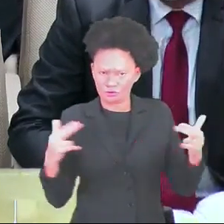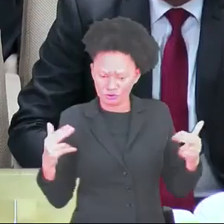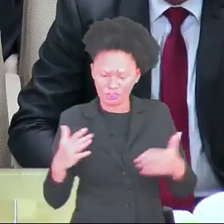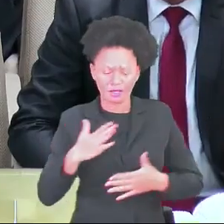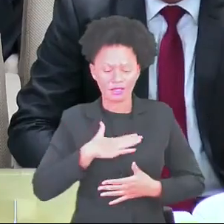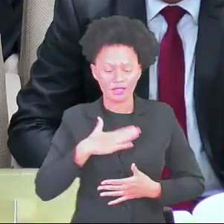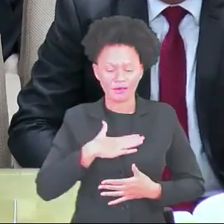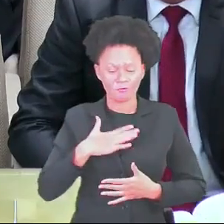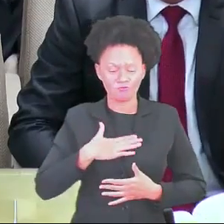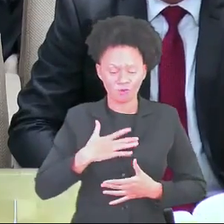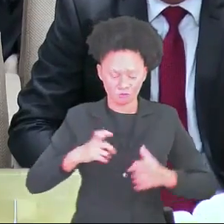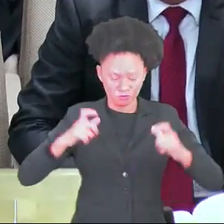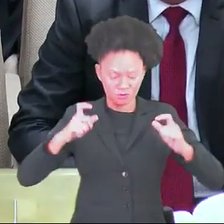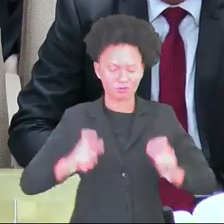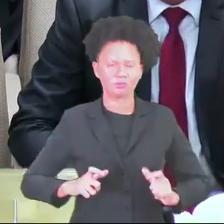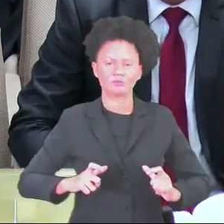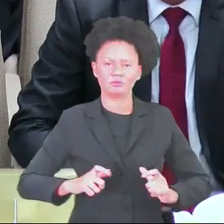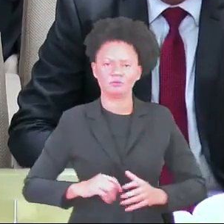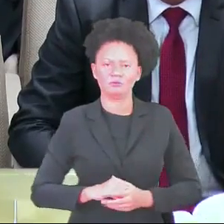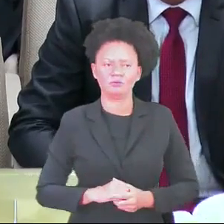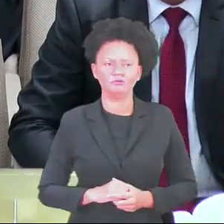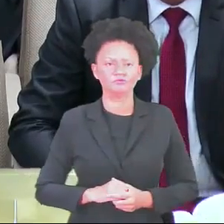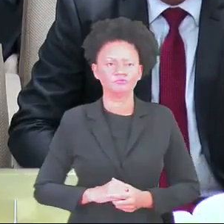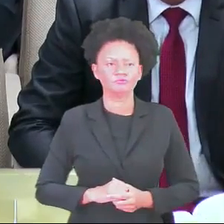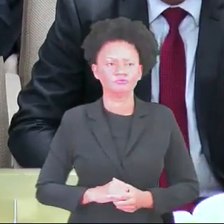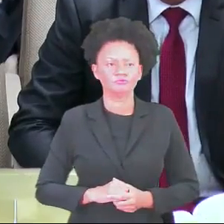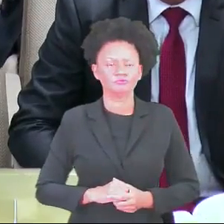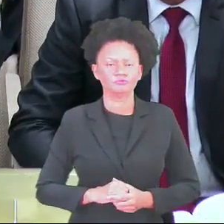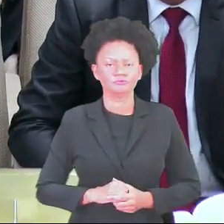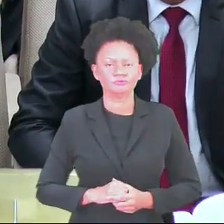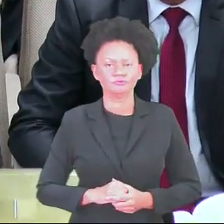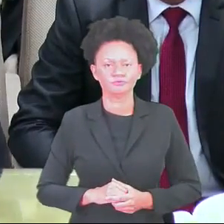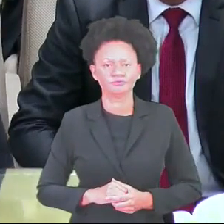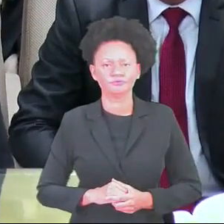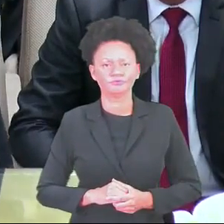minha posição. É a minha posição.